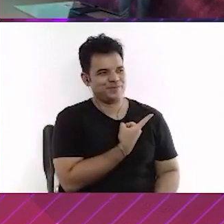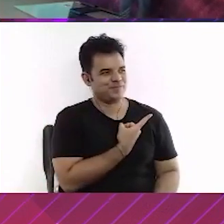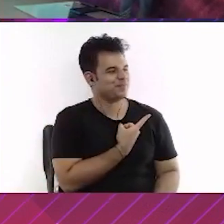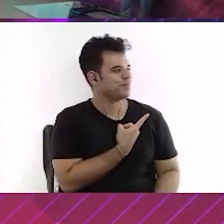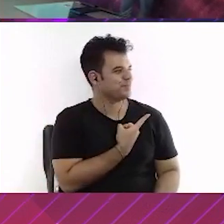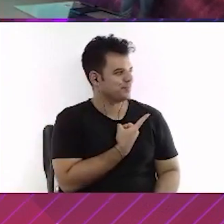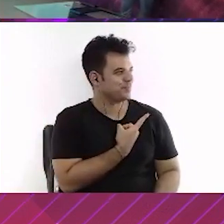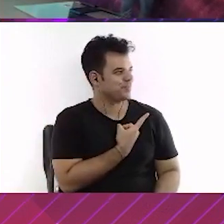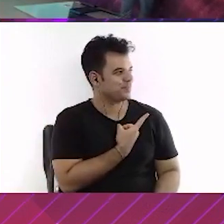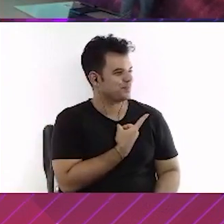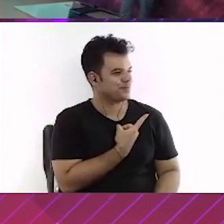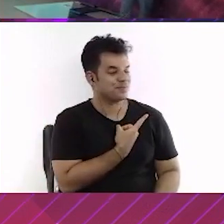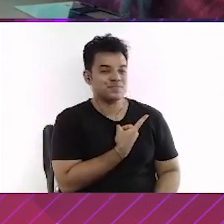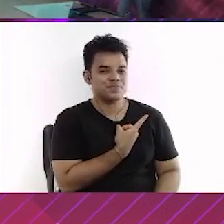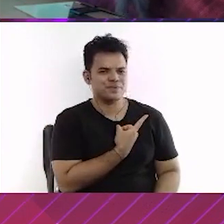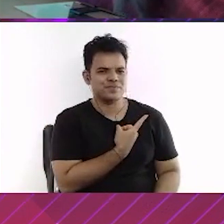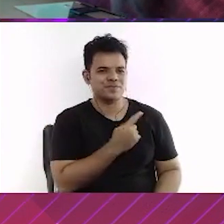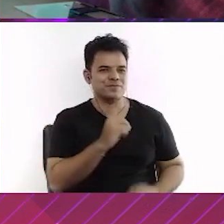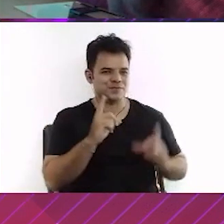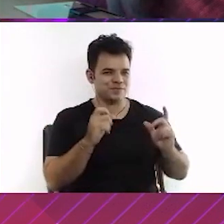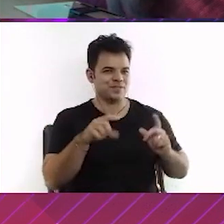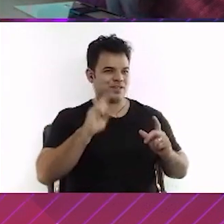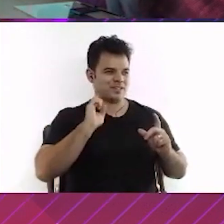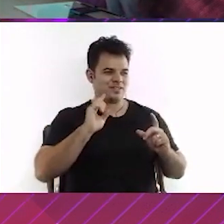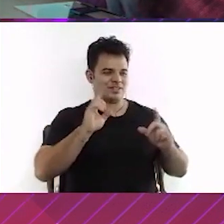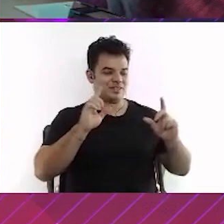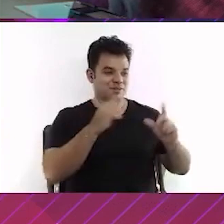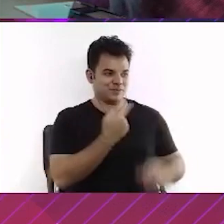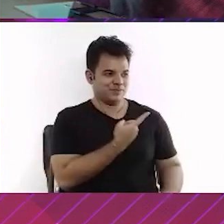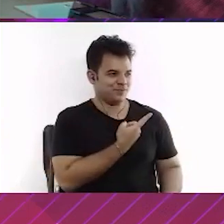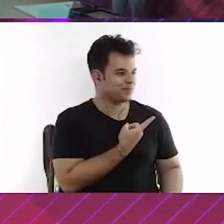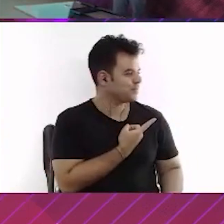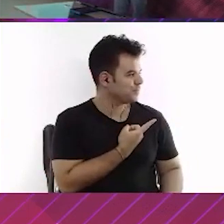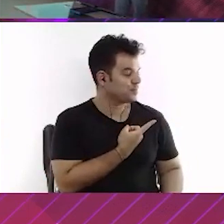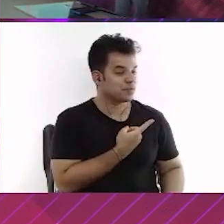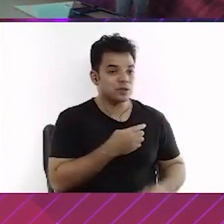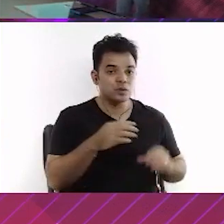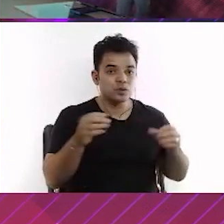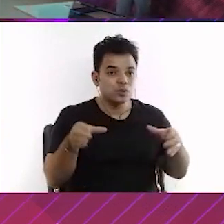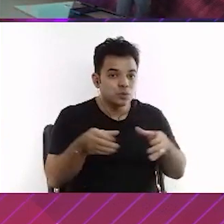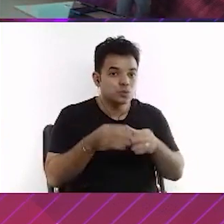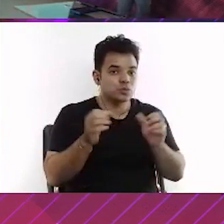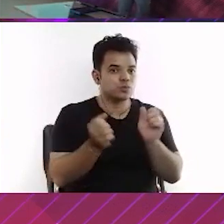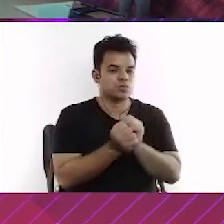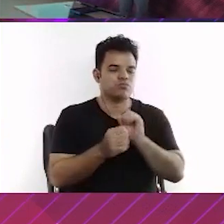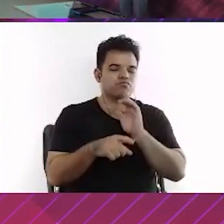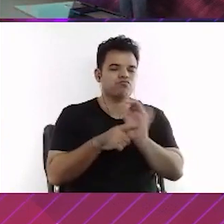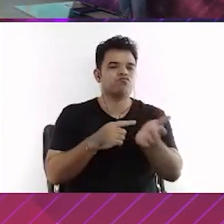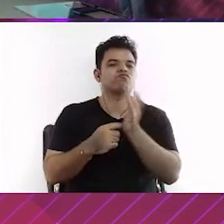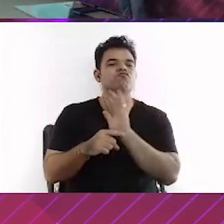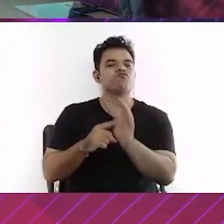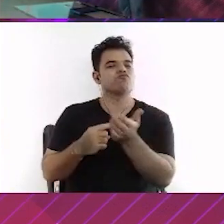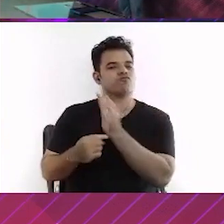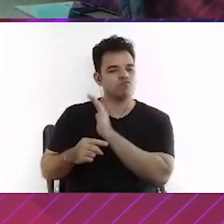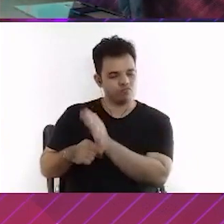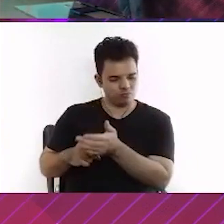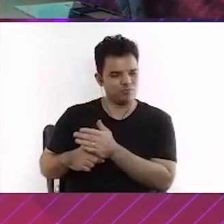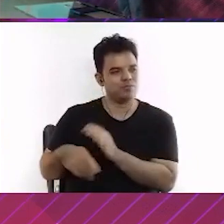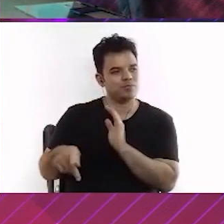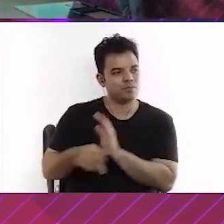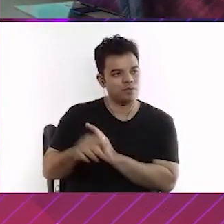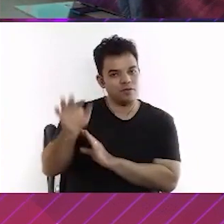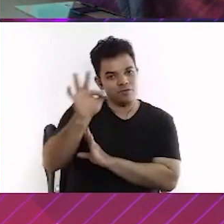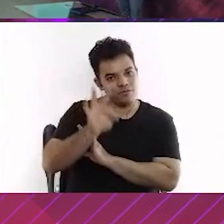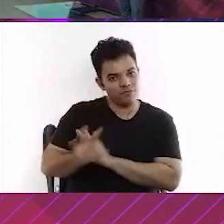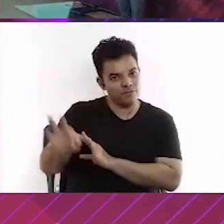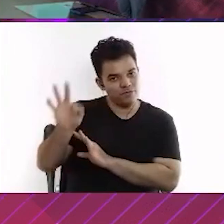por estar construindo, né, de forma colaborativa essa solução. Ela foi desenvolvida na faculdade